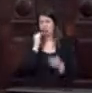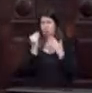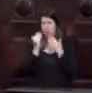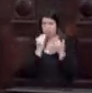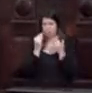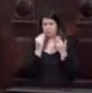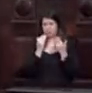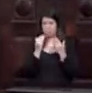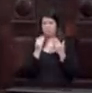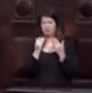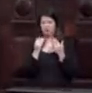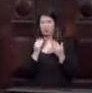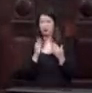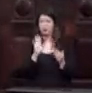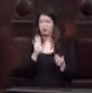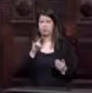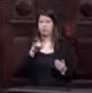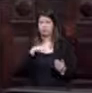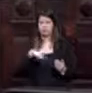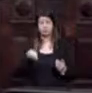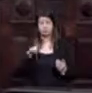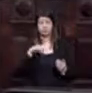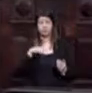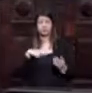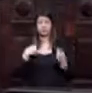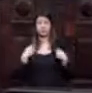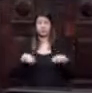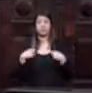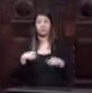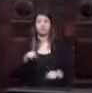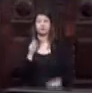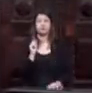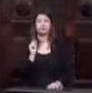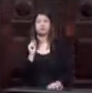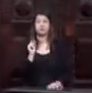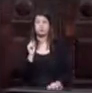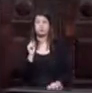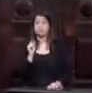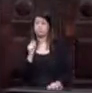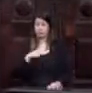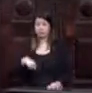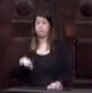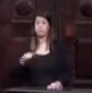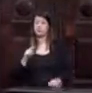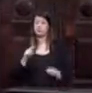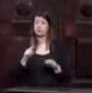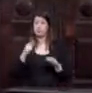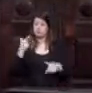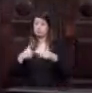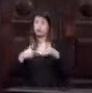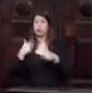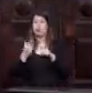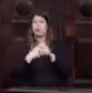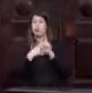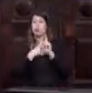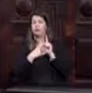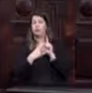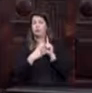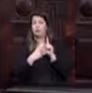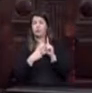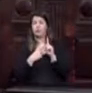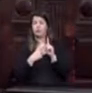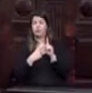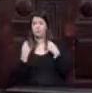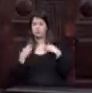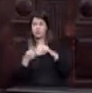presidente, nós precisamos que o serviço da dívida seja